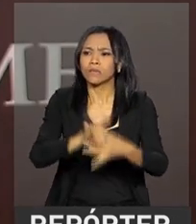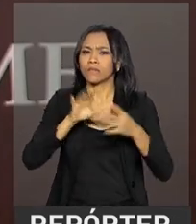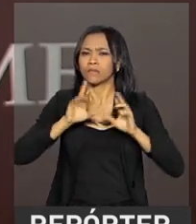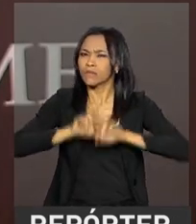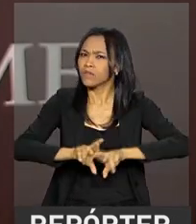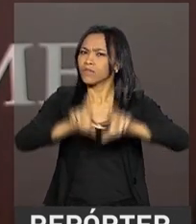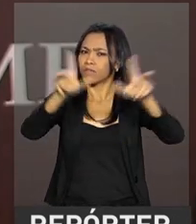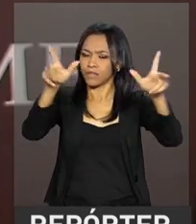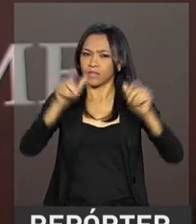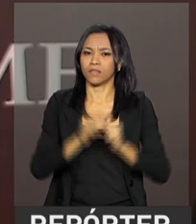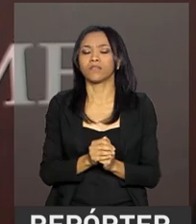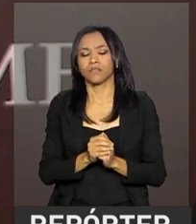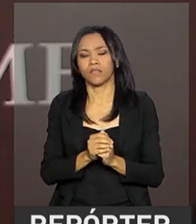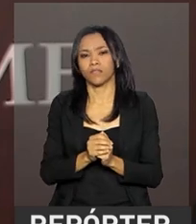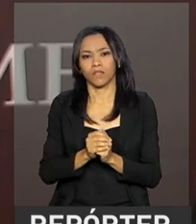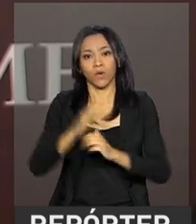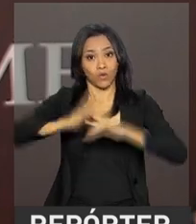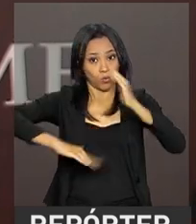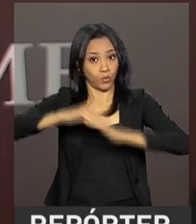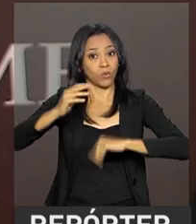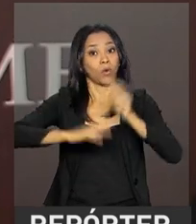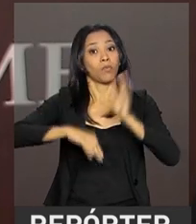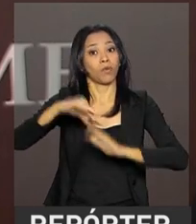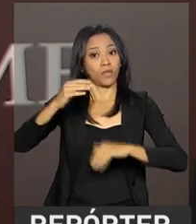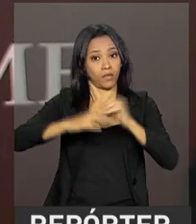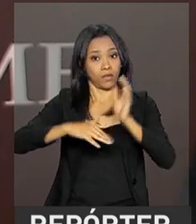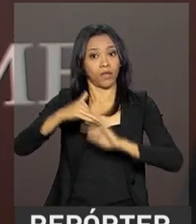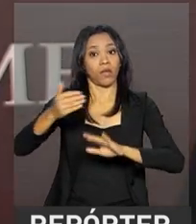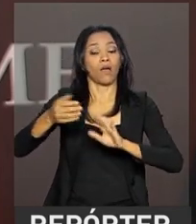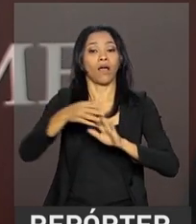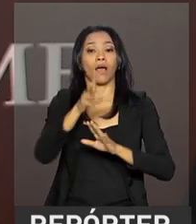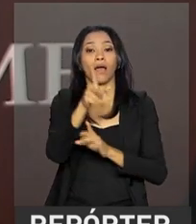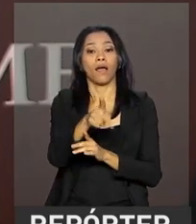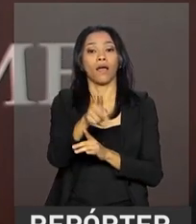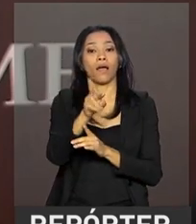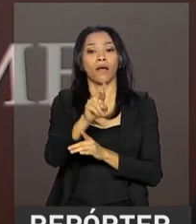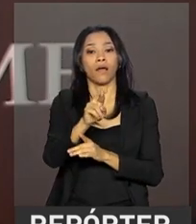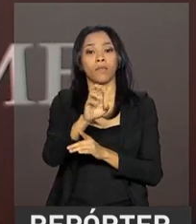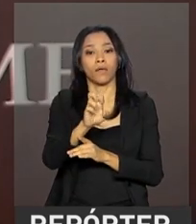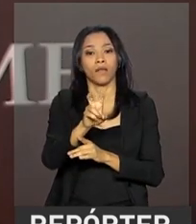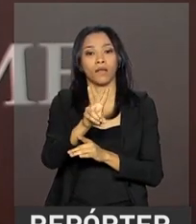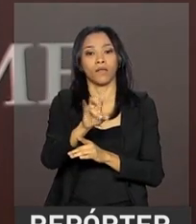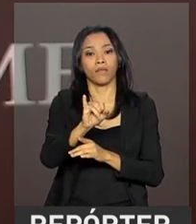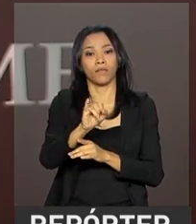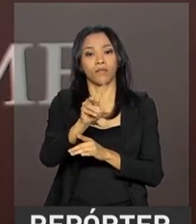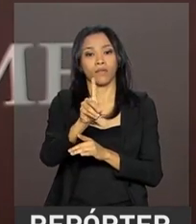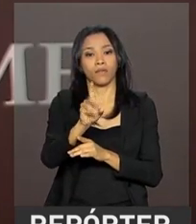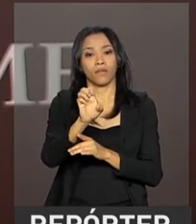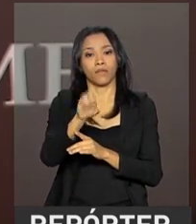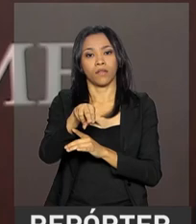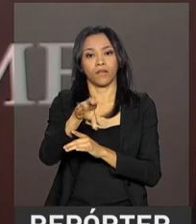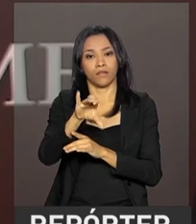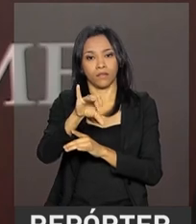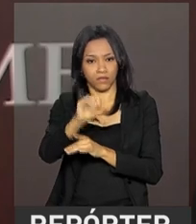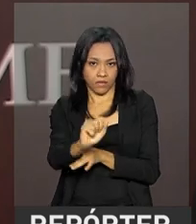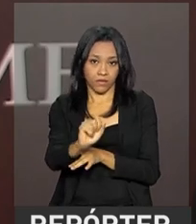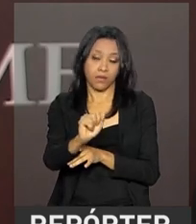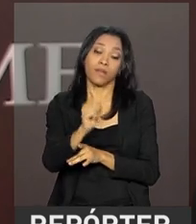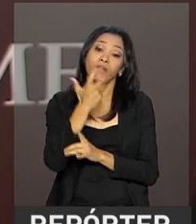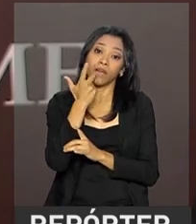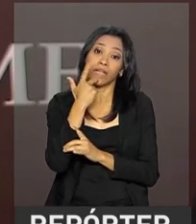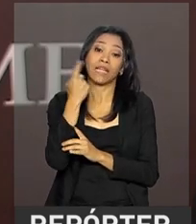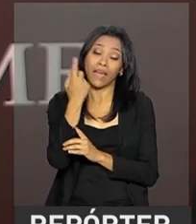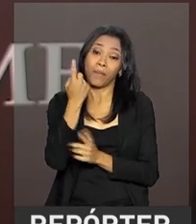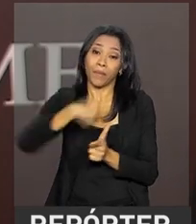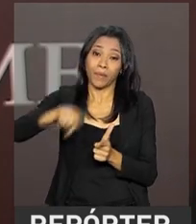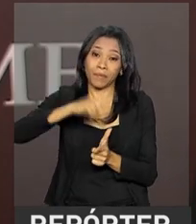à Previdência. Já há uma compreensão de que esse problema é um problema grave,